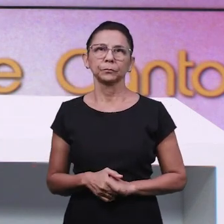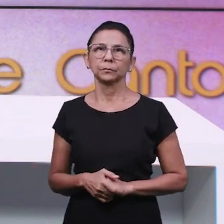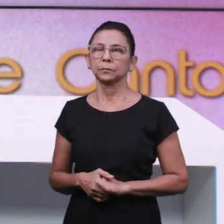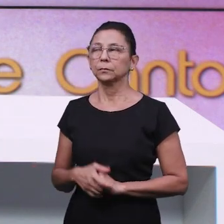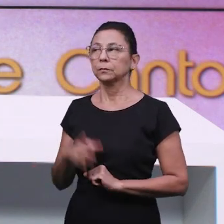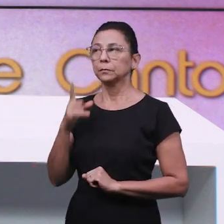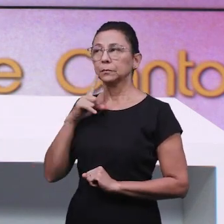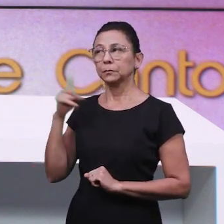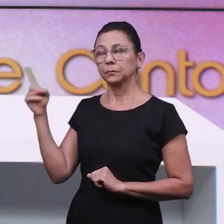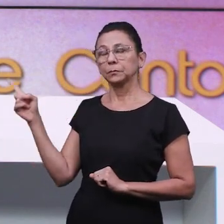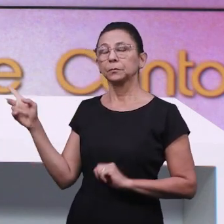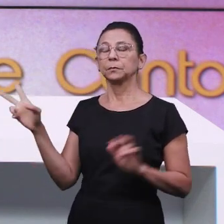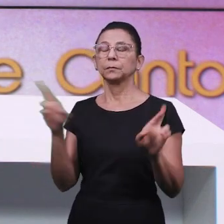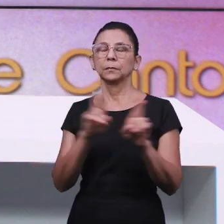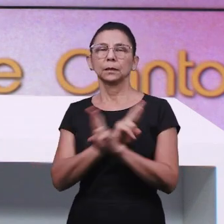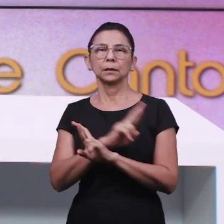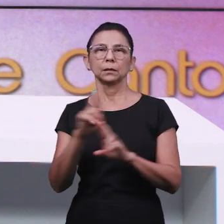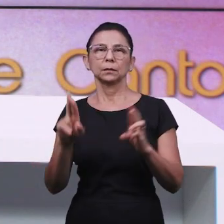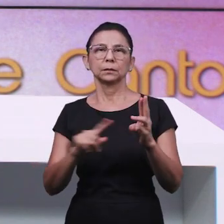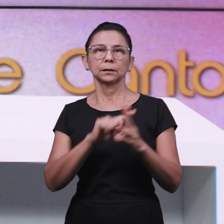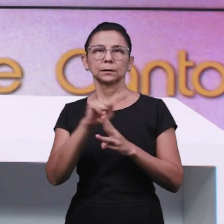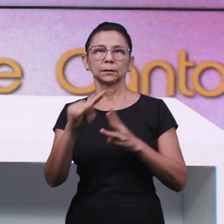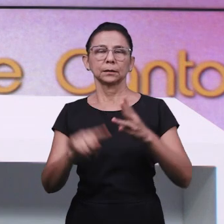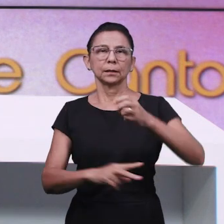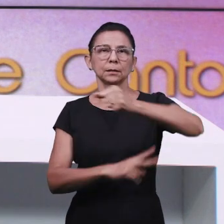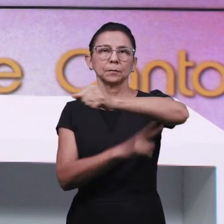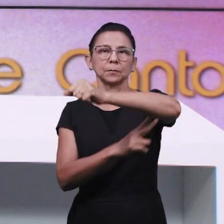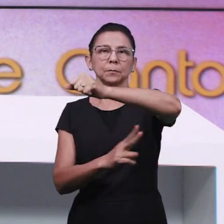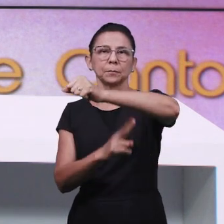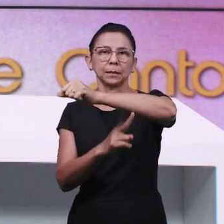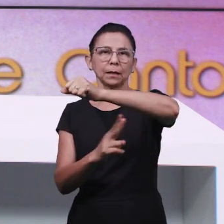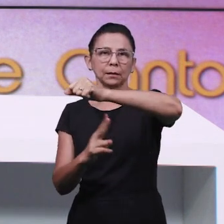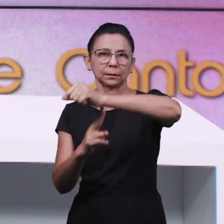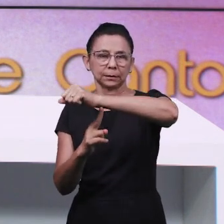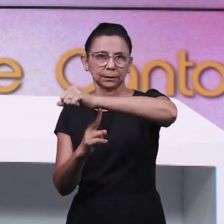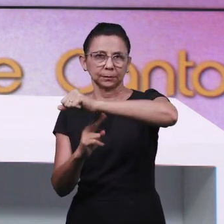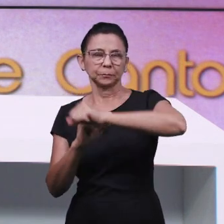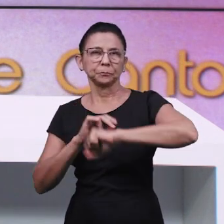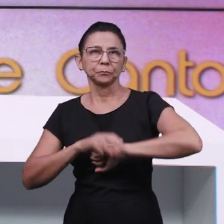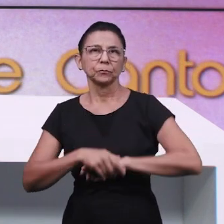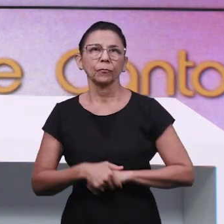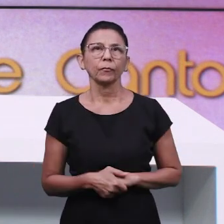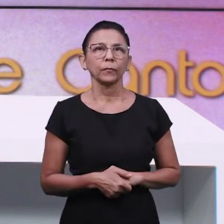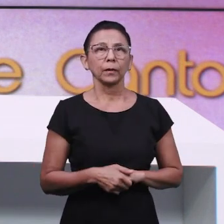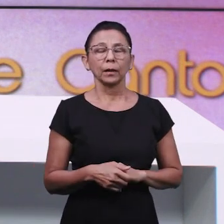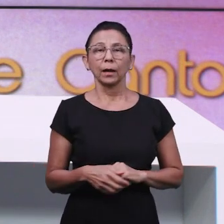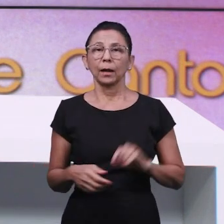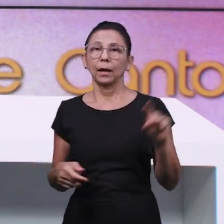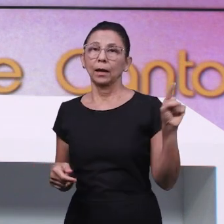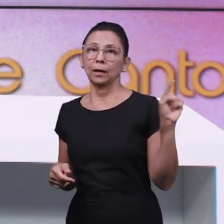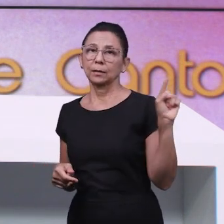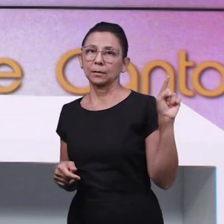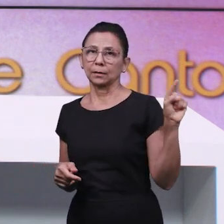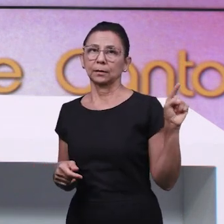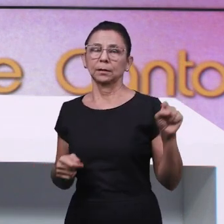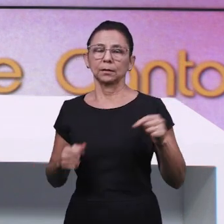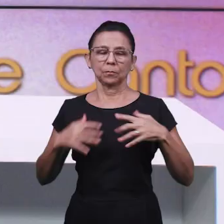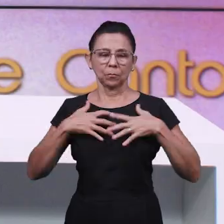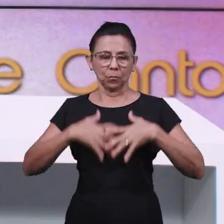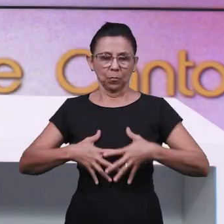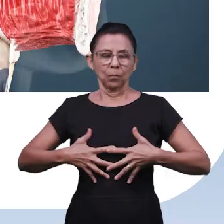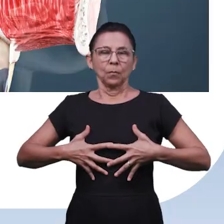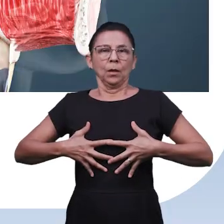vamos entender a relação desses três pilares. Aquela estrutura muscular respiratória, ali nós temos a estrutura